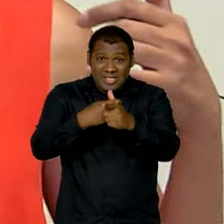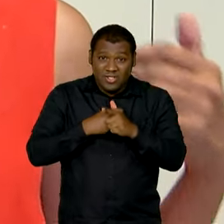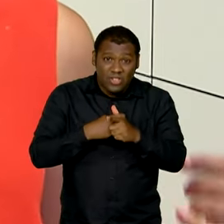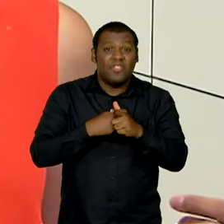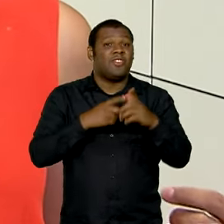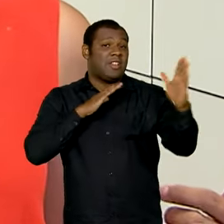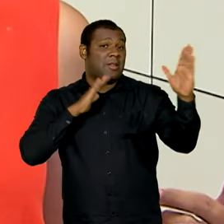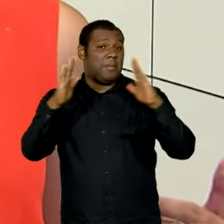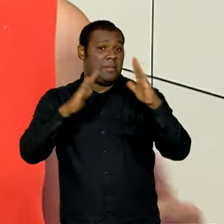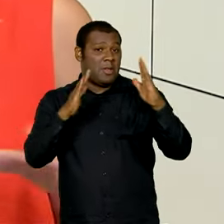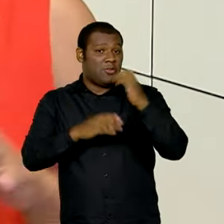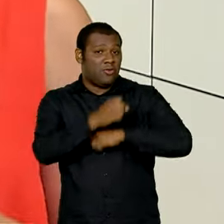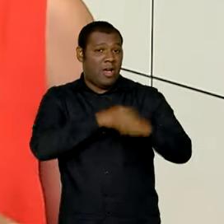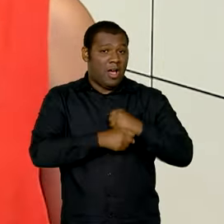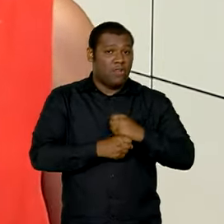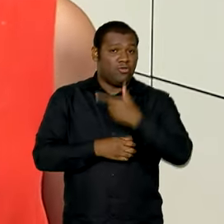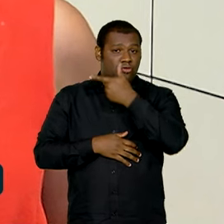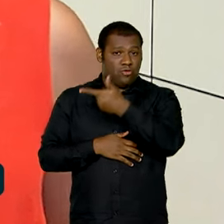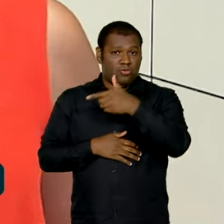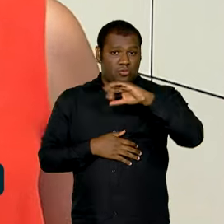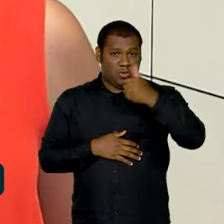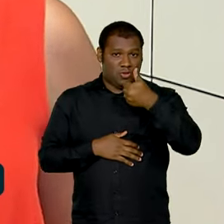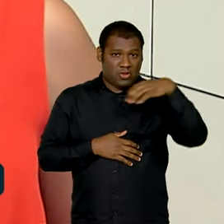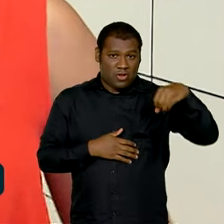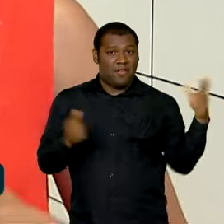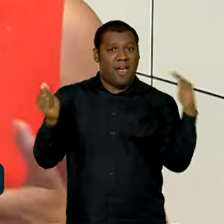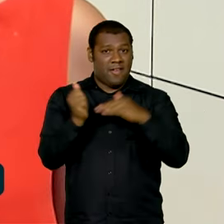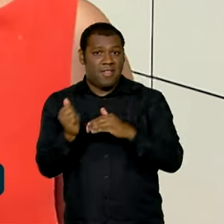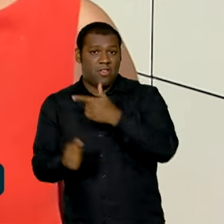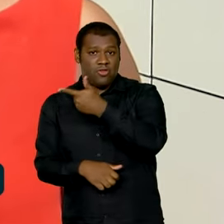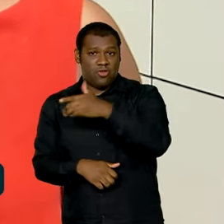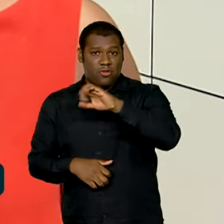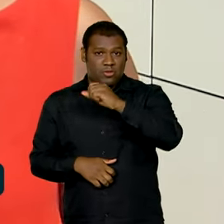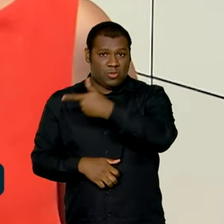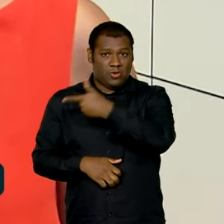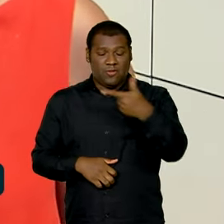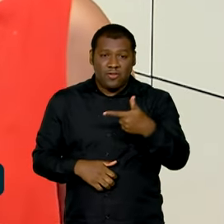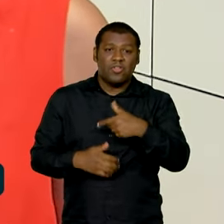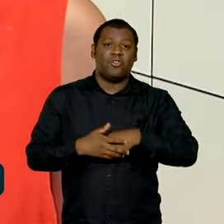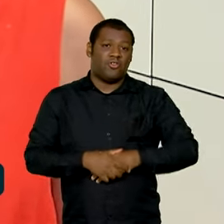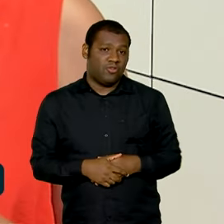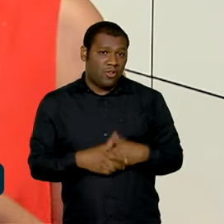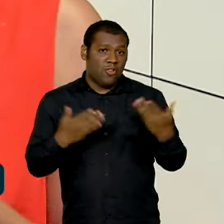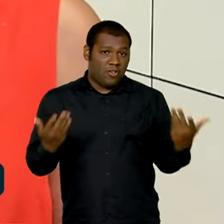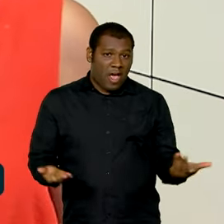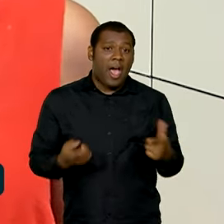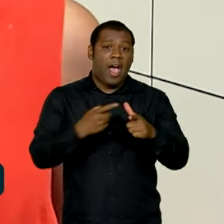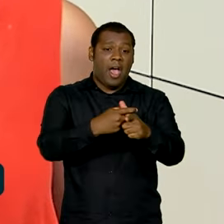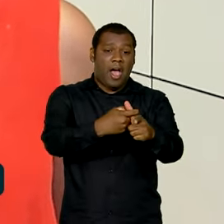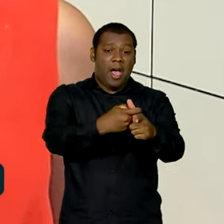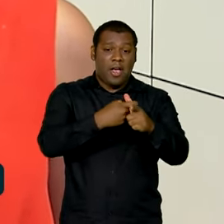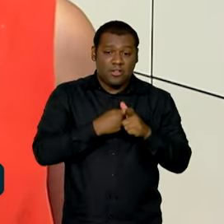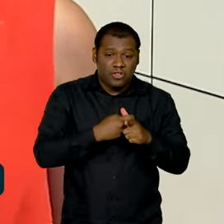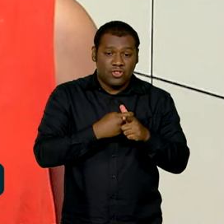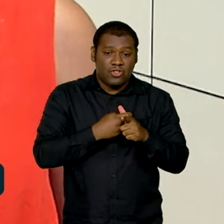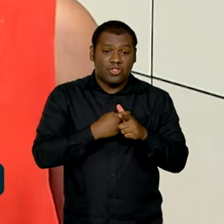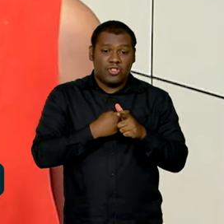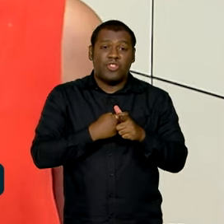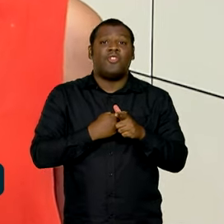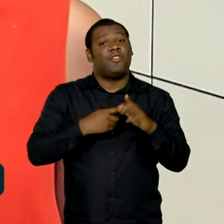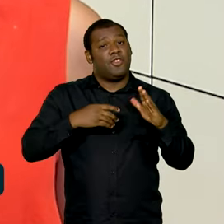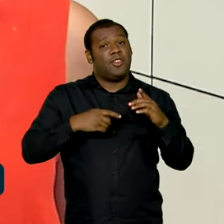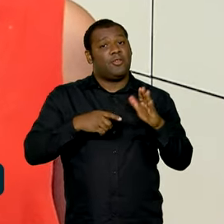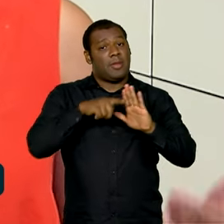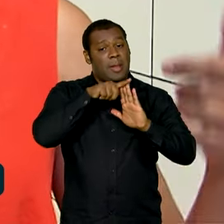de 2019 a 2022 com valor atualizado inferior a r$ 2.0